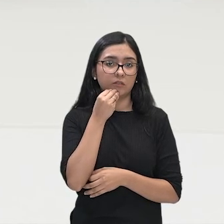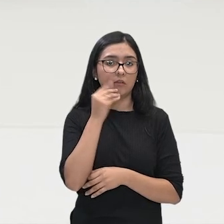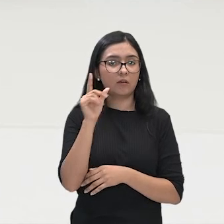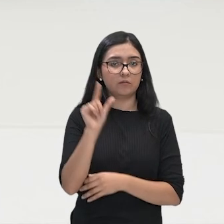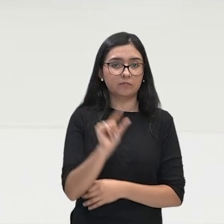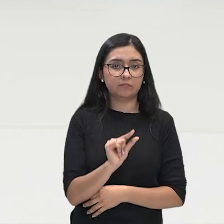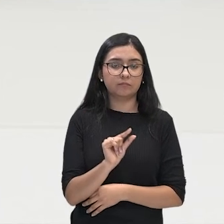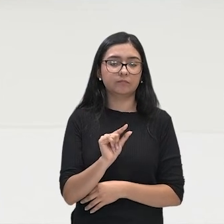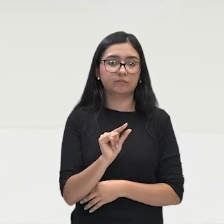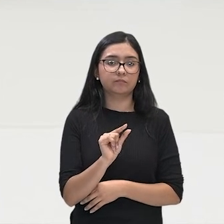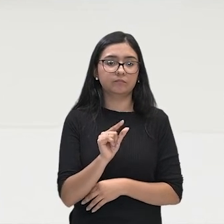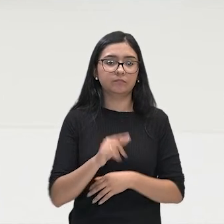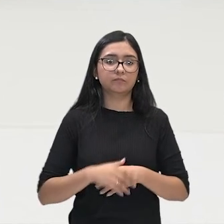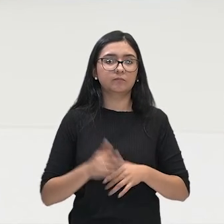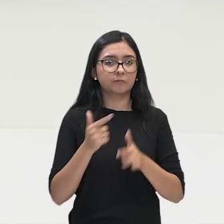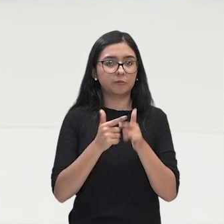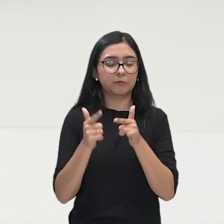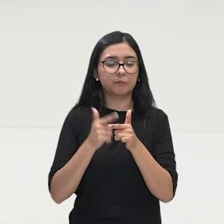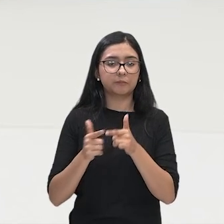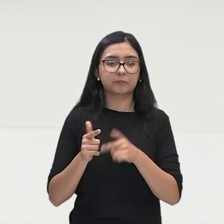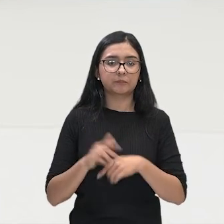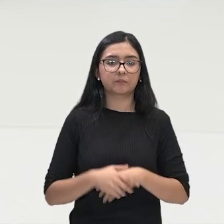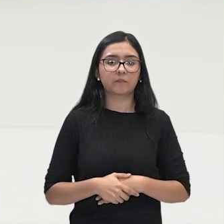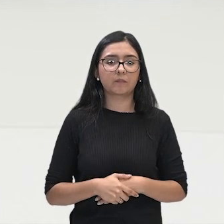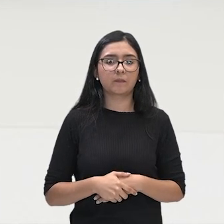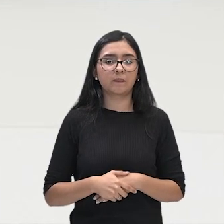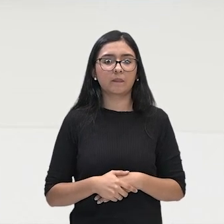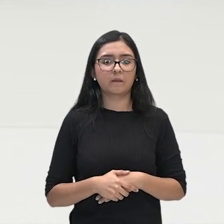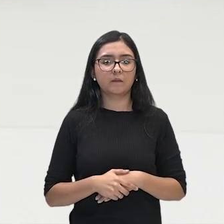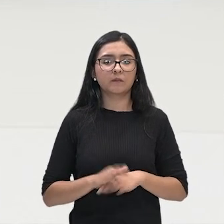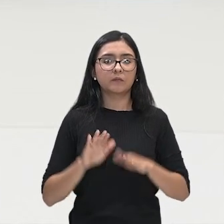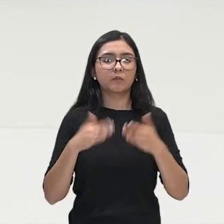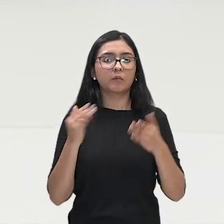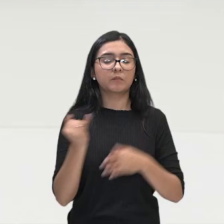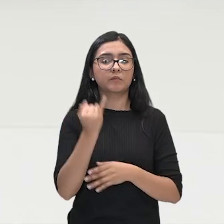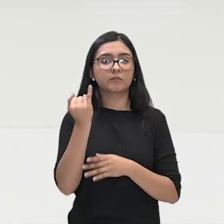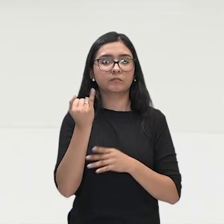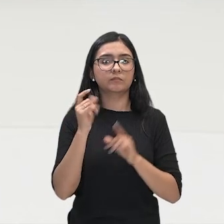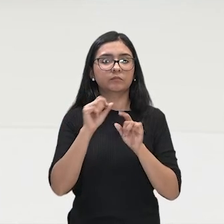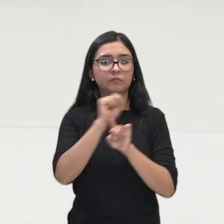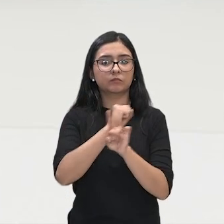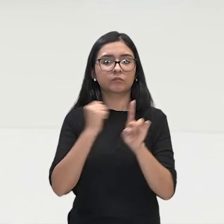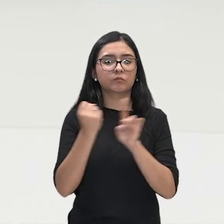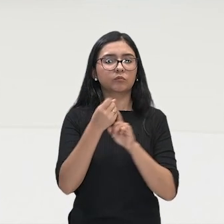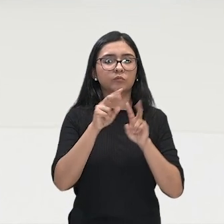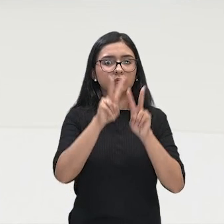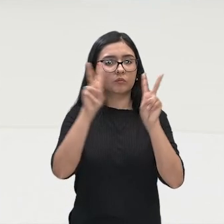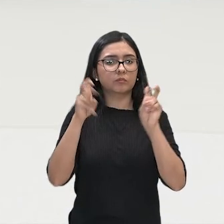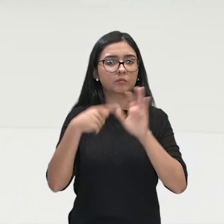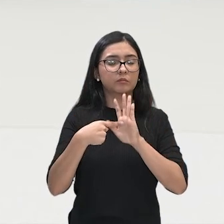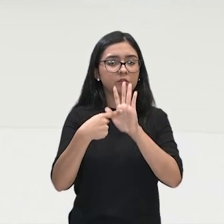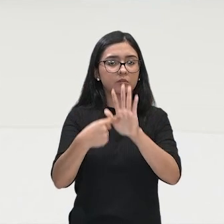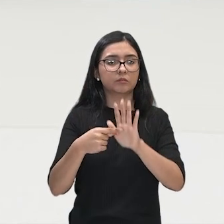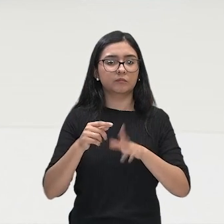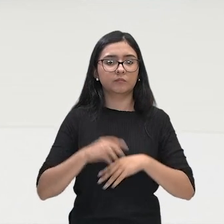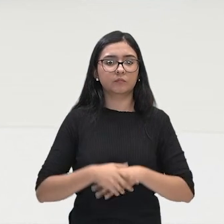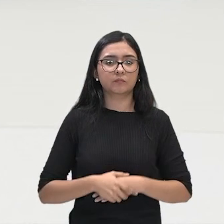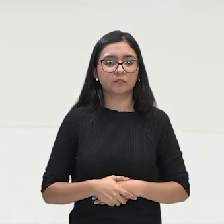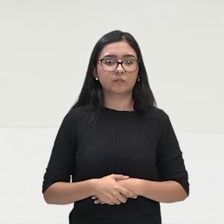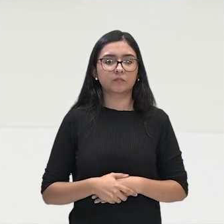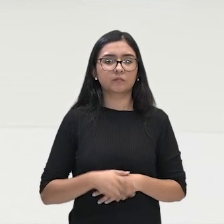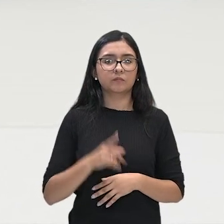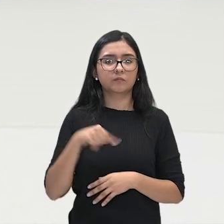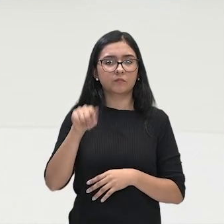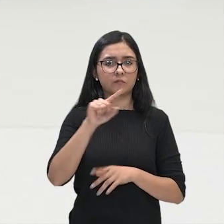melhorar. Qual é a relevância social do assunto tratado? Vocês